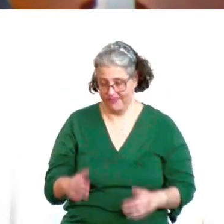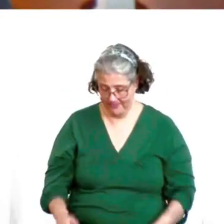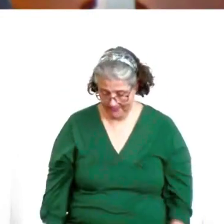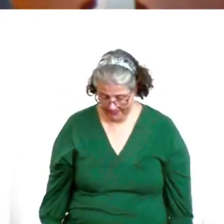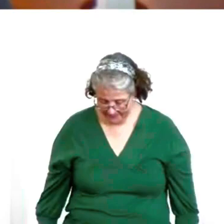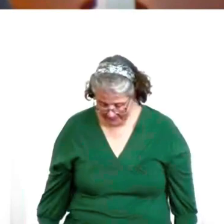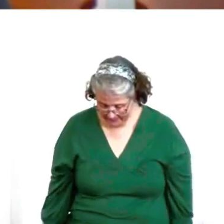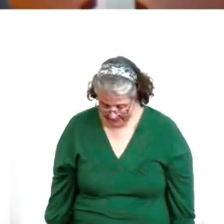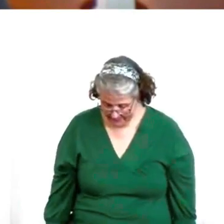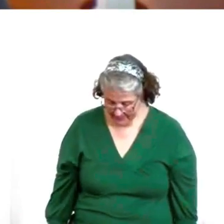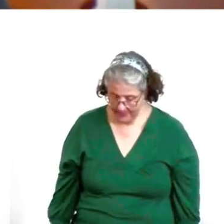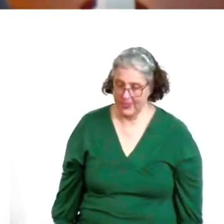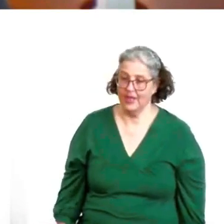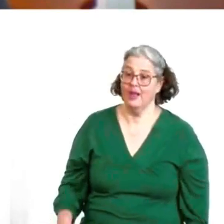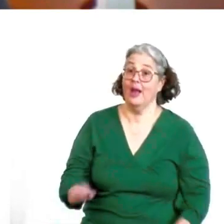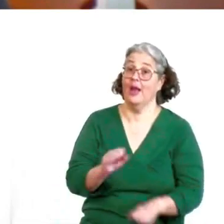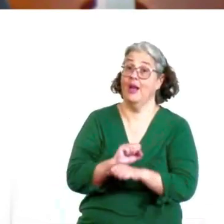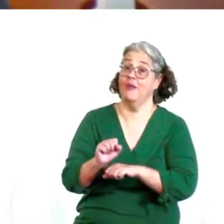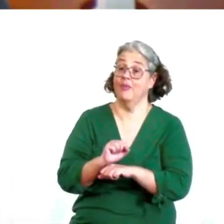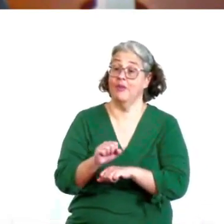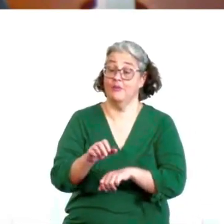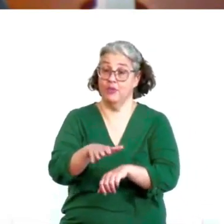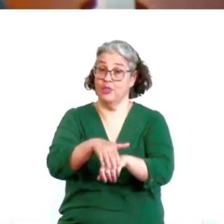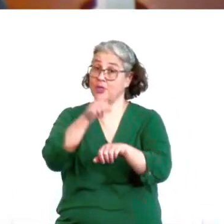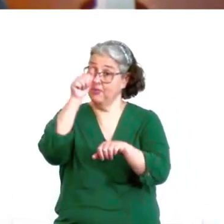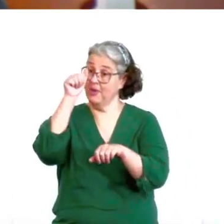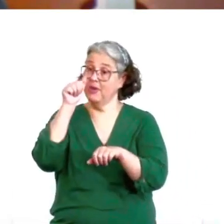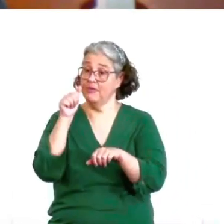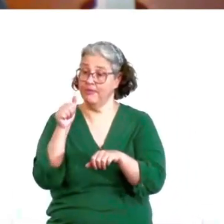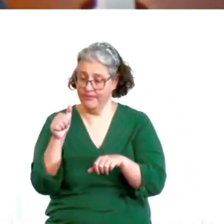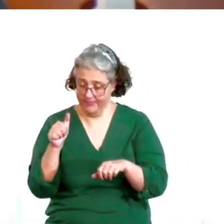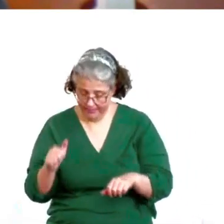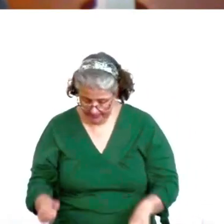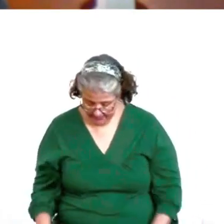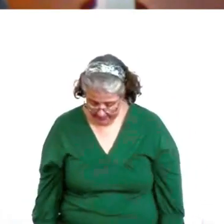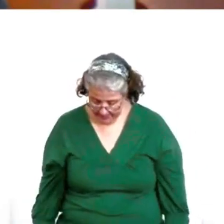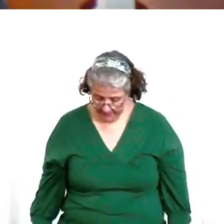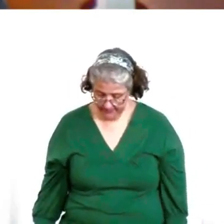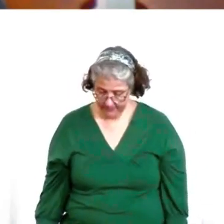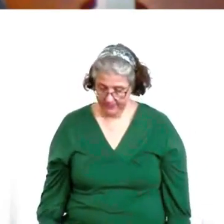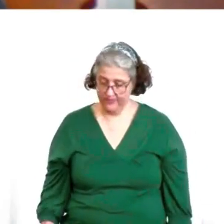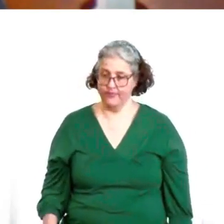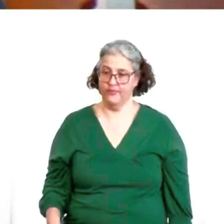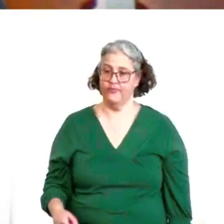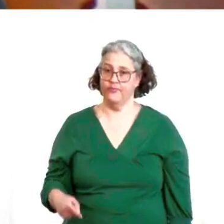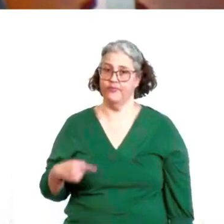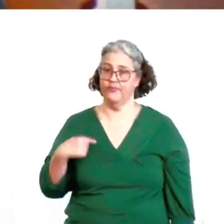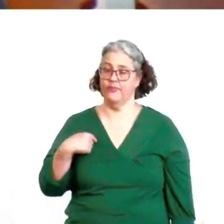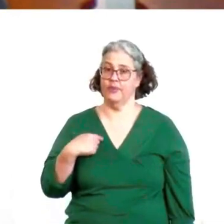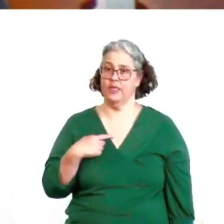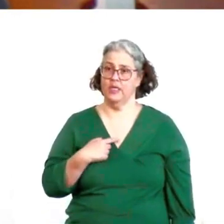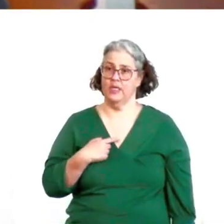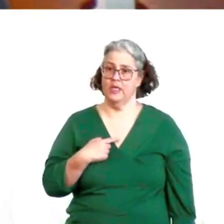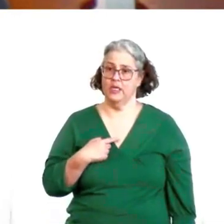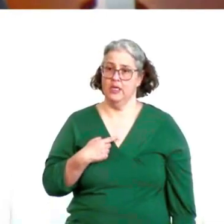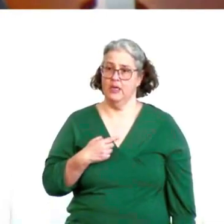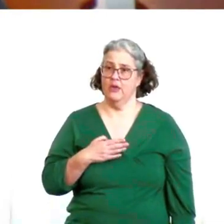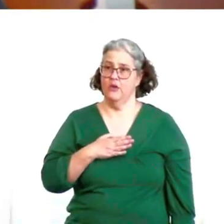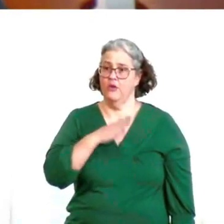Ele foi chamado. E uma fé madura fez com que ele fosse num cenário talvez